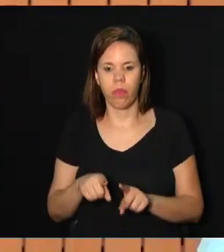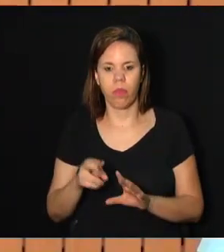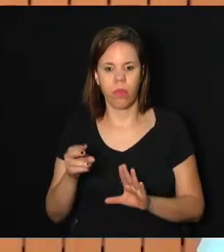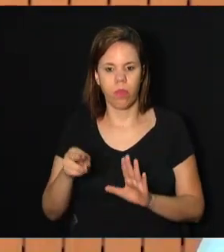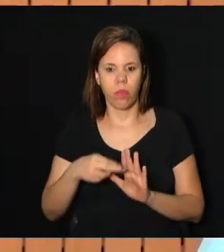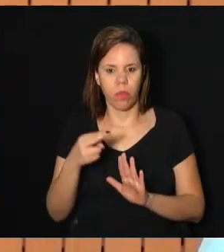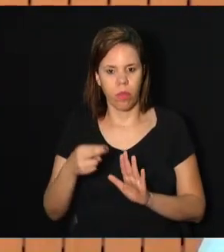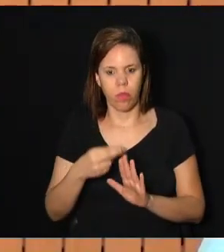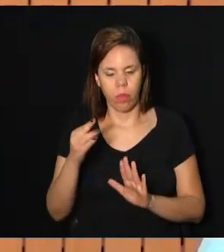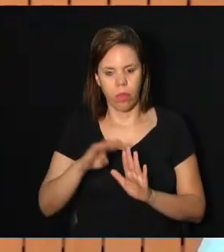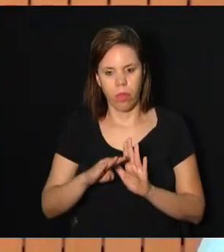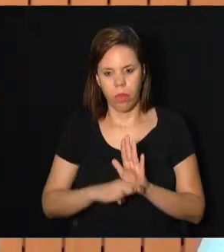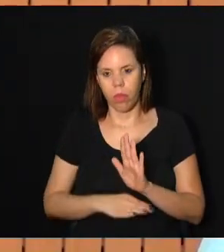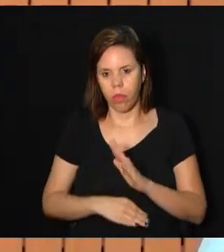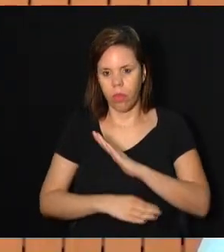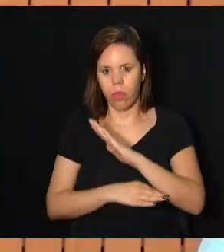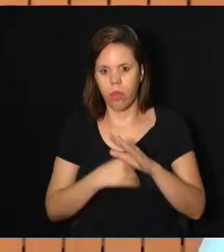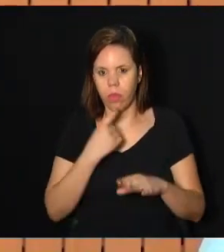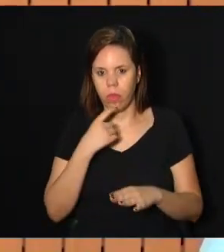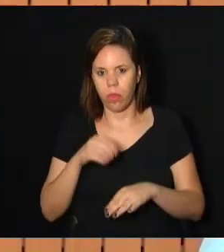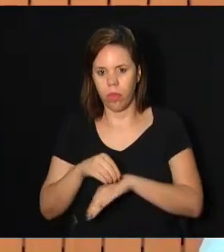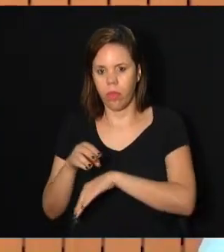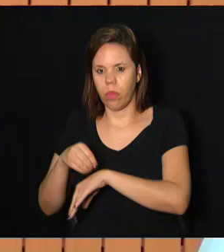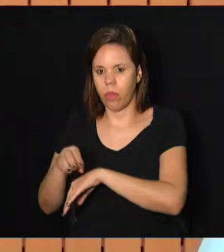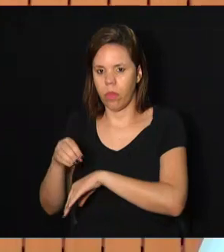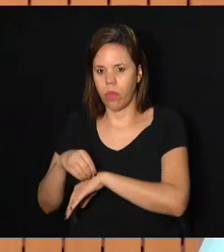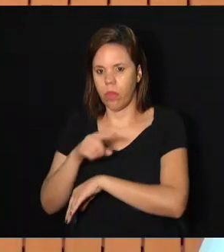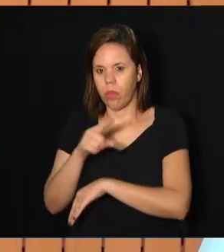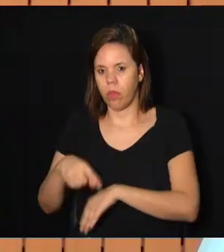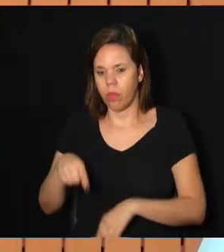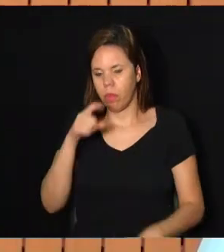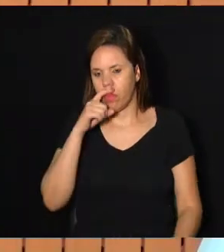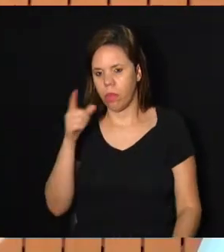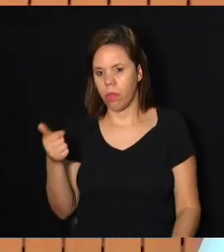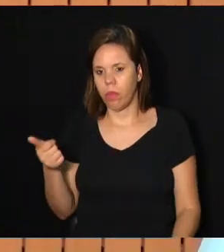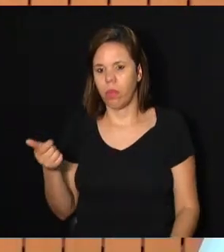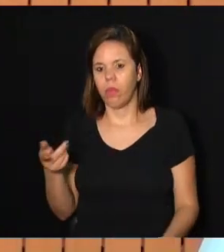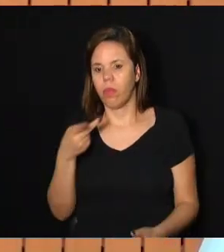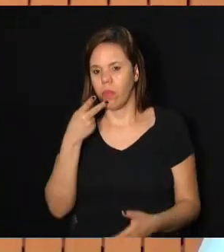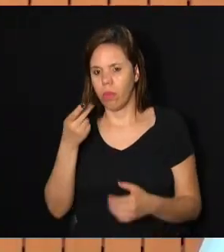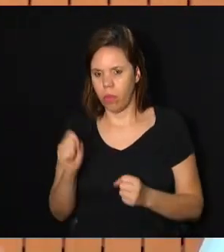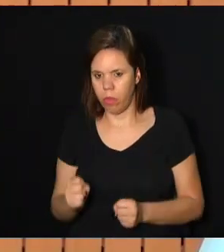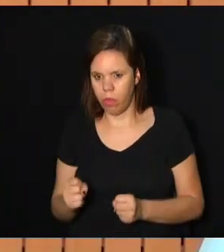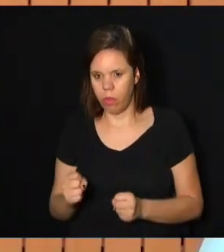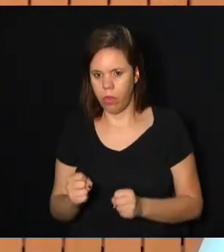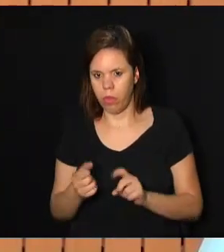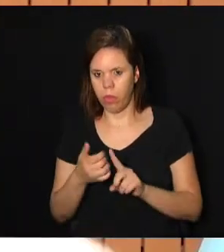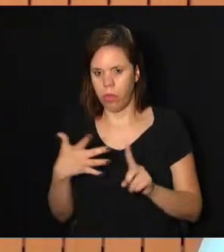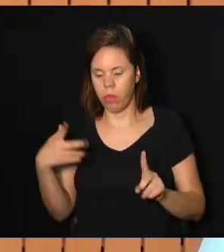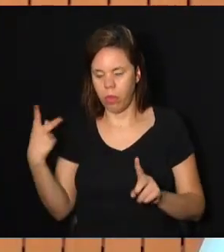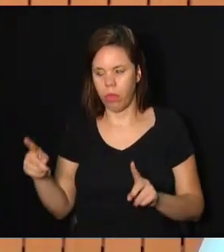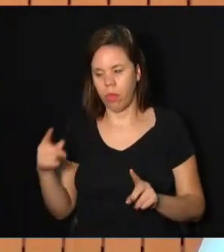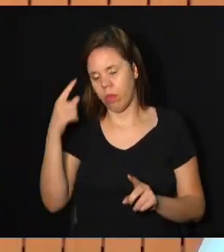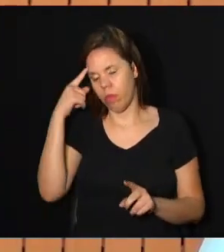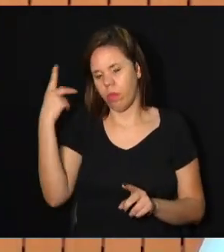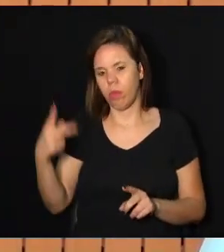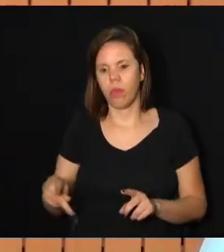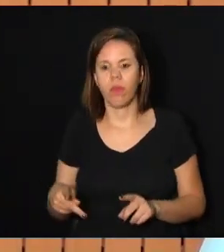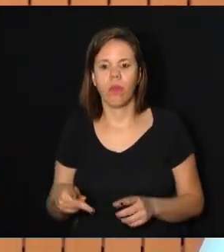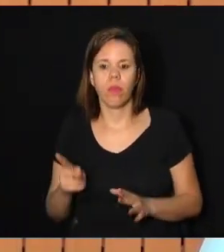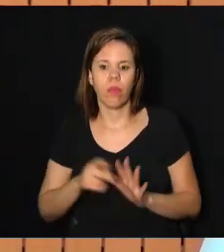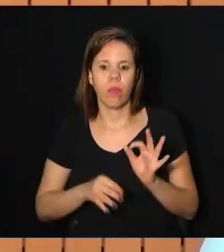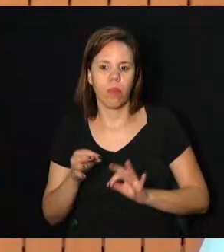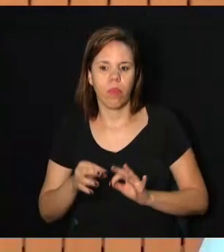da Câmara de Campinas. Então, eu já passo ao vereador Zé Carlos, para que ele possa expor, então, o presente